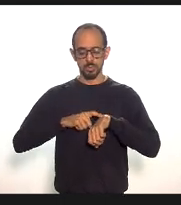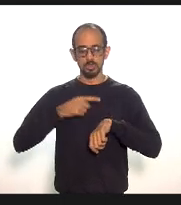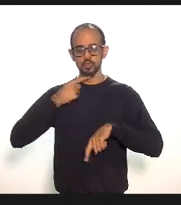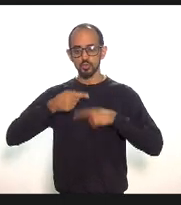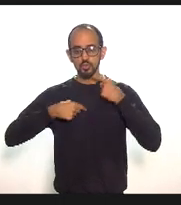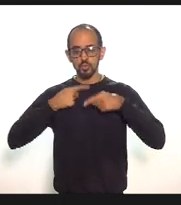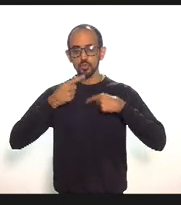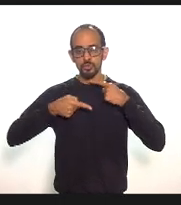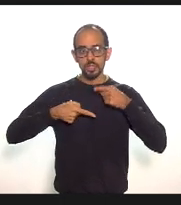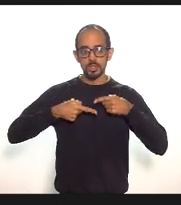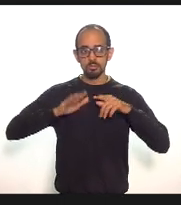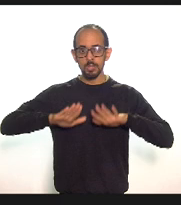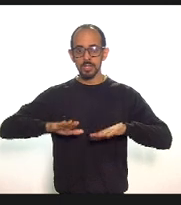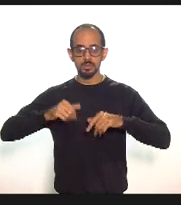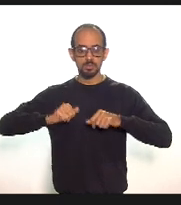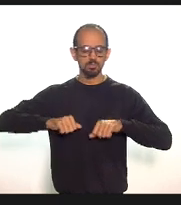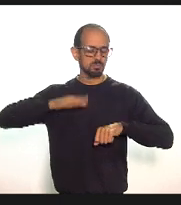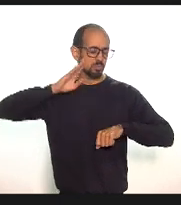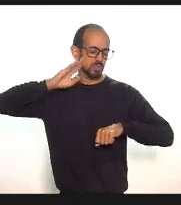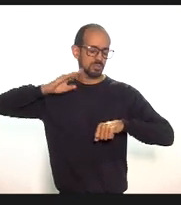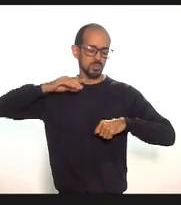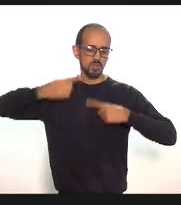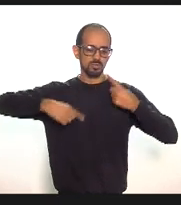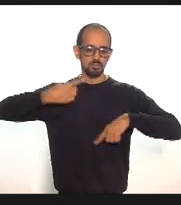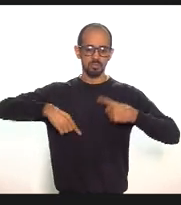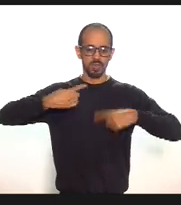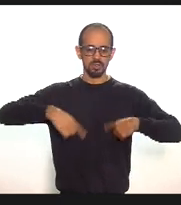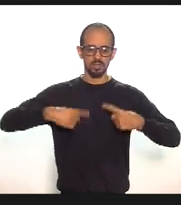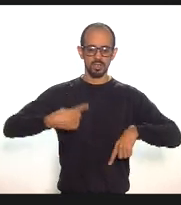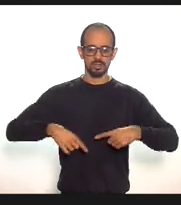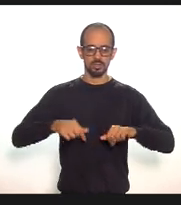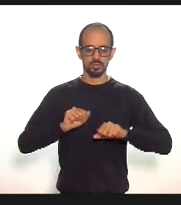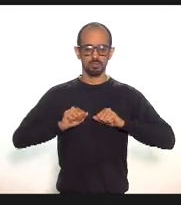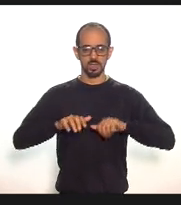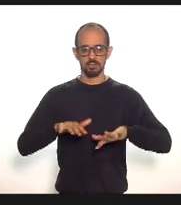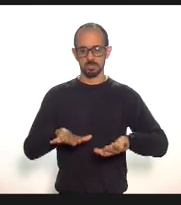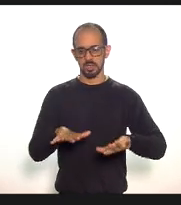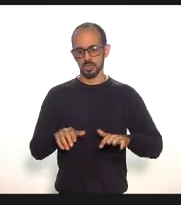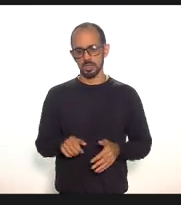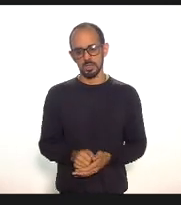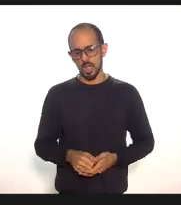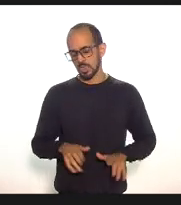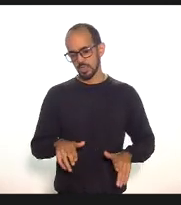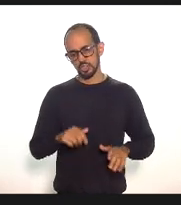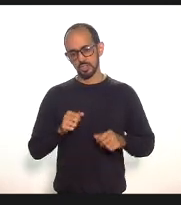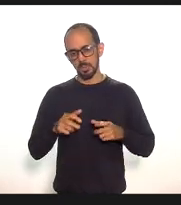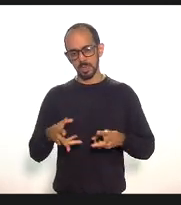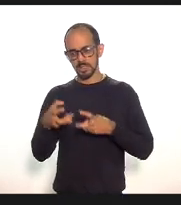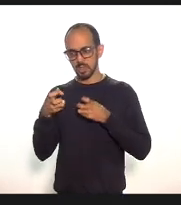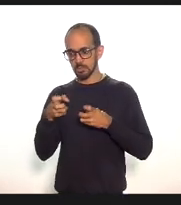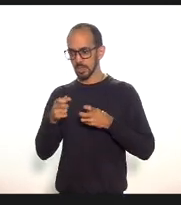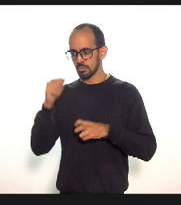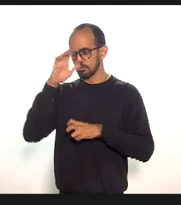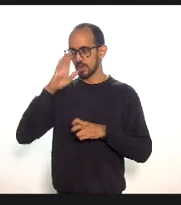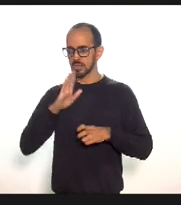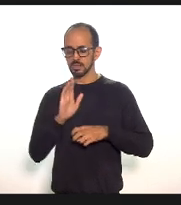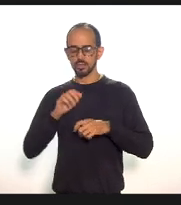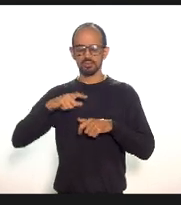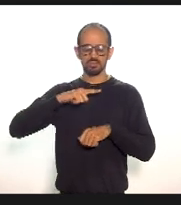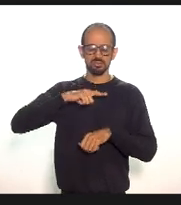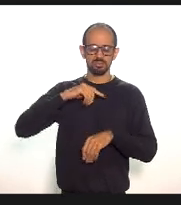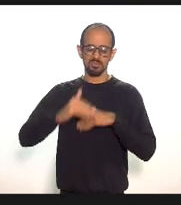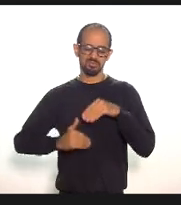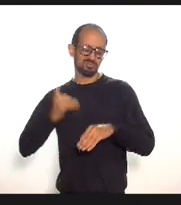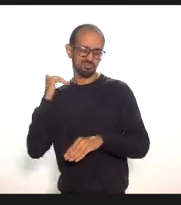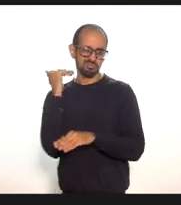um tempo de politização da pandemia. A gente está observando no Brasil inteiro excessos,